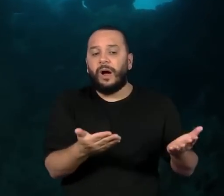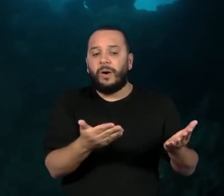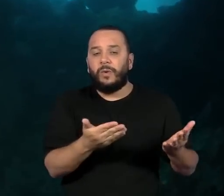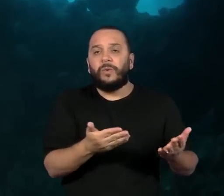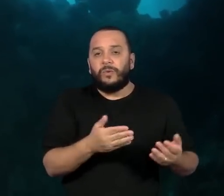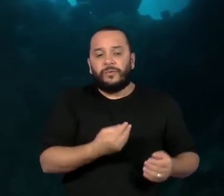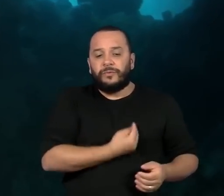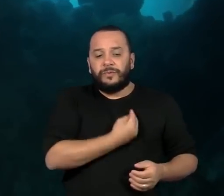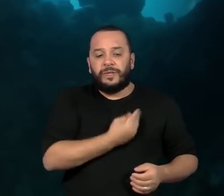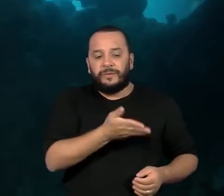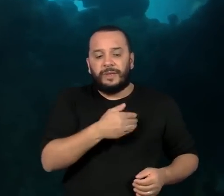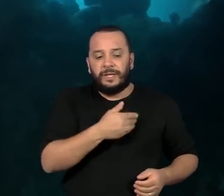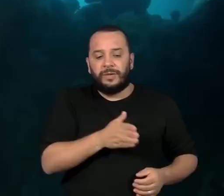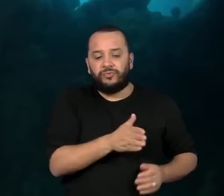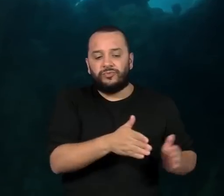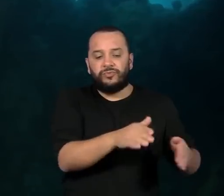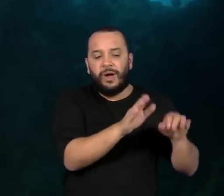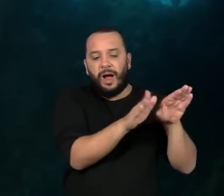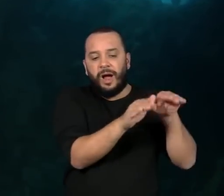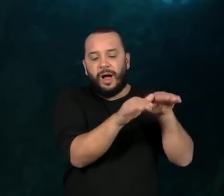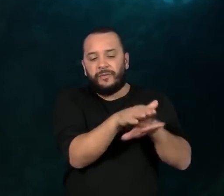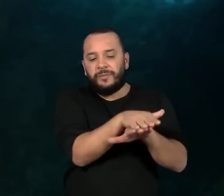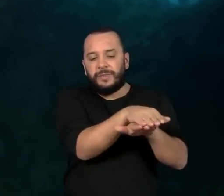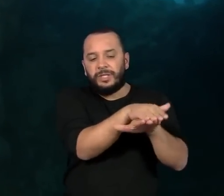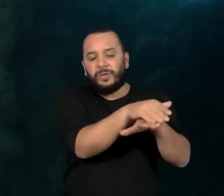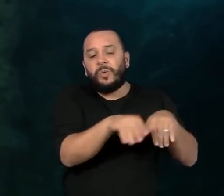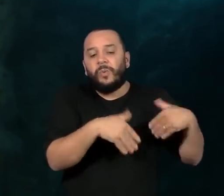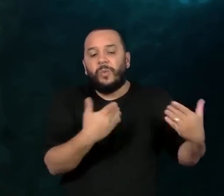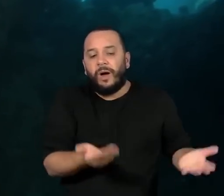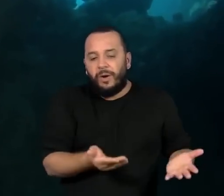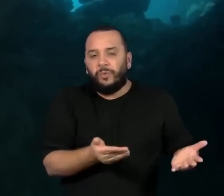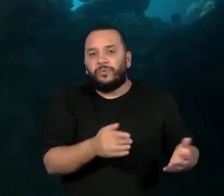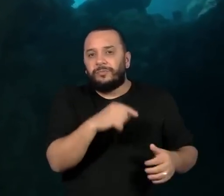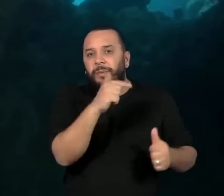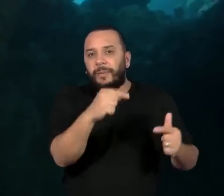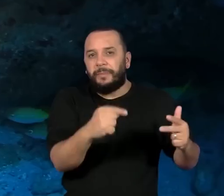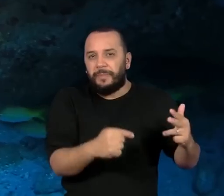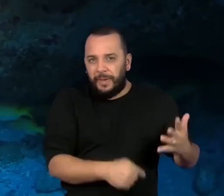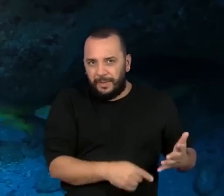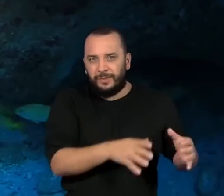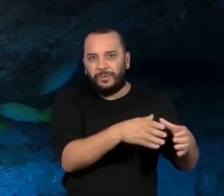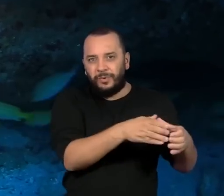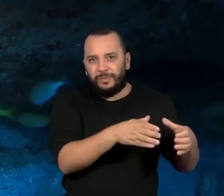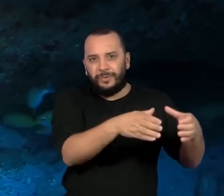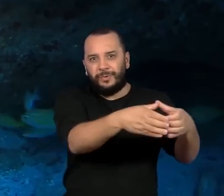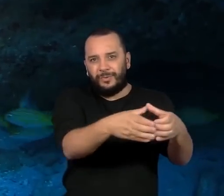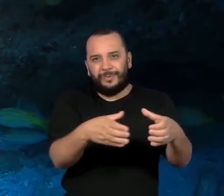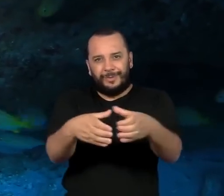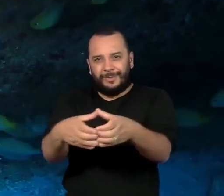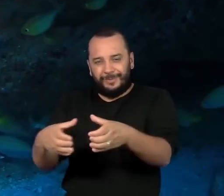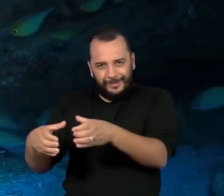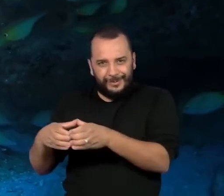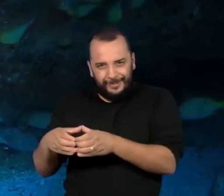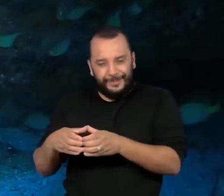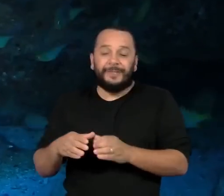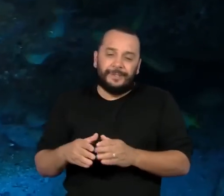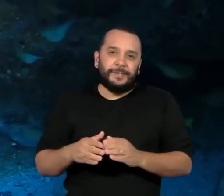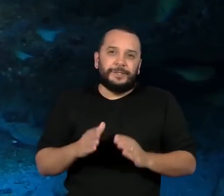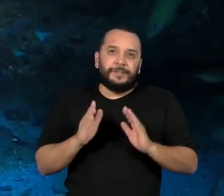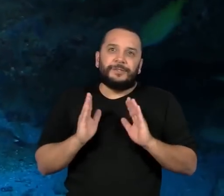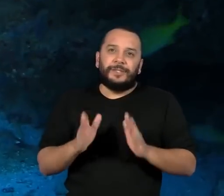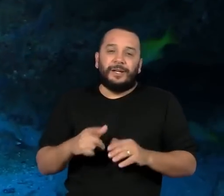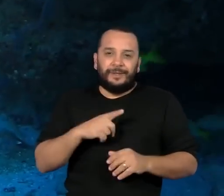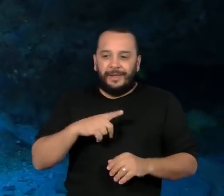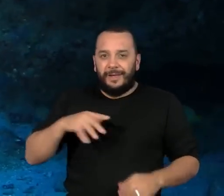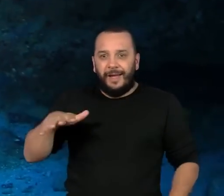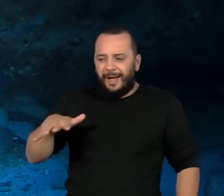Banco de Abrolhos, que é uma região com muita biodiversidade. A gente conseguiu distribuir e identificar claramente quais são as áreas